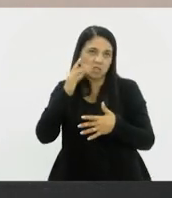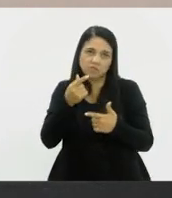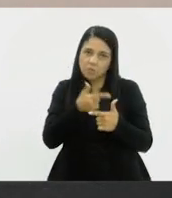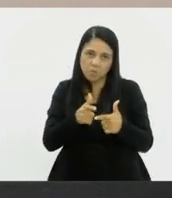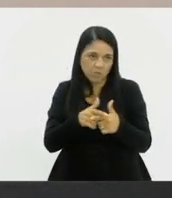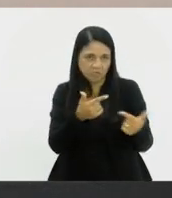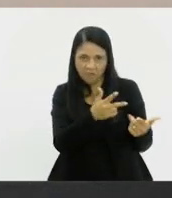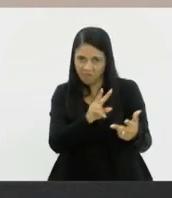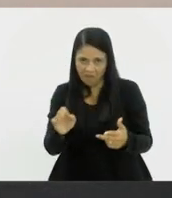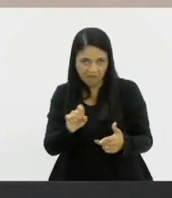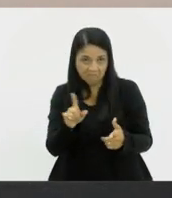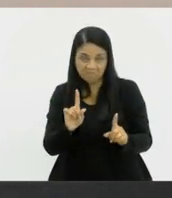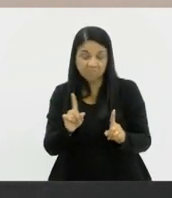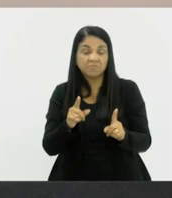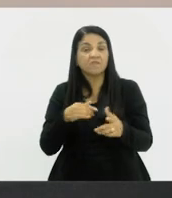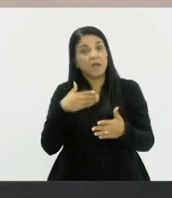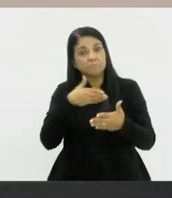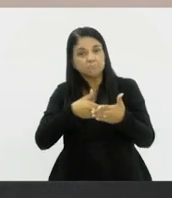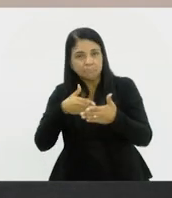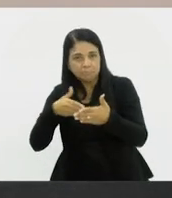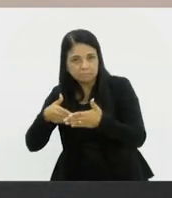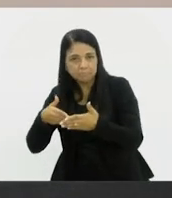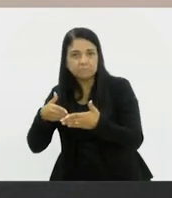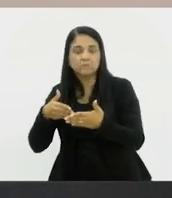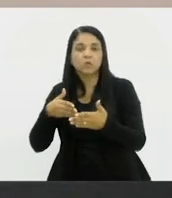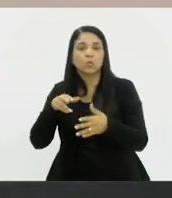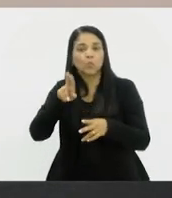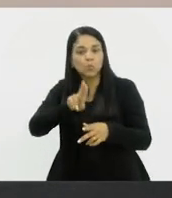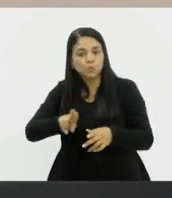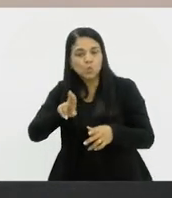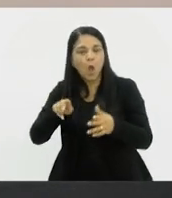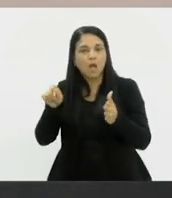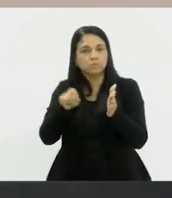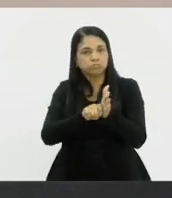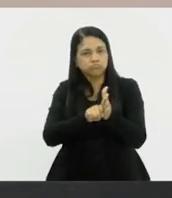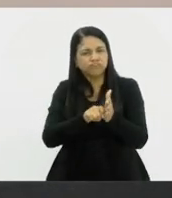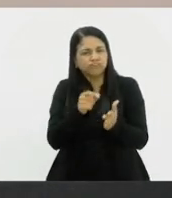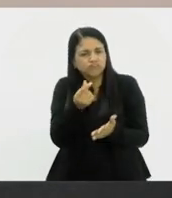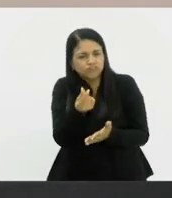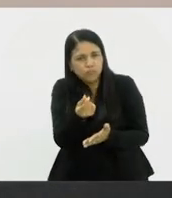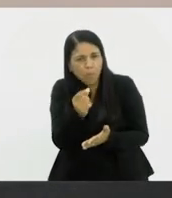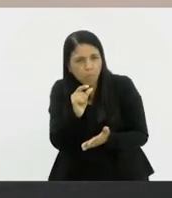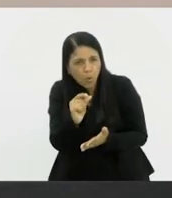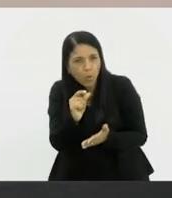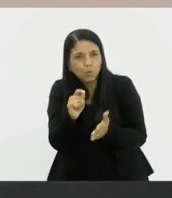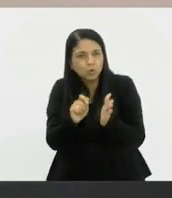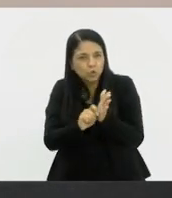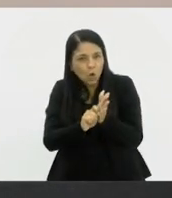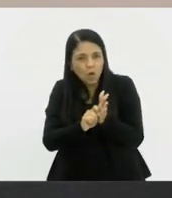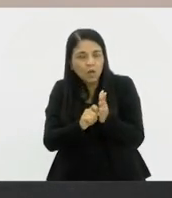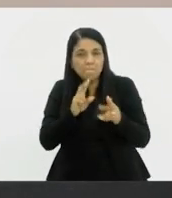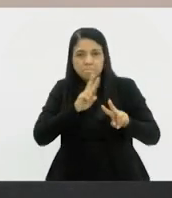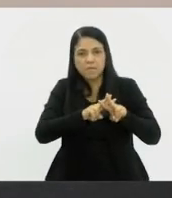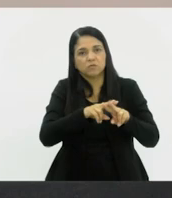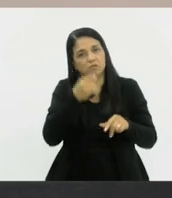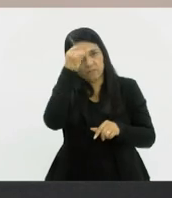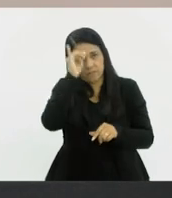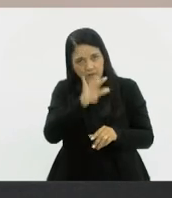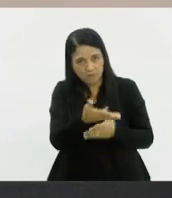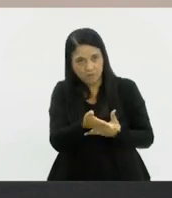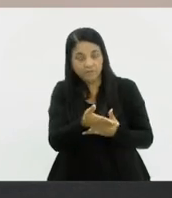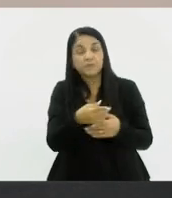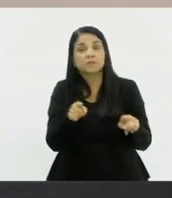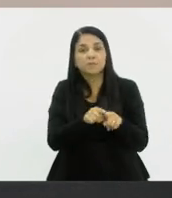mas vai pelo menos impedir que um usuário com quantidades pequenas possa ser injustamente Vamos sim